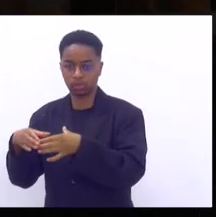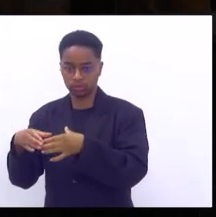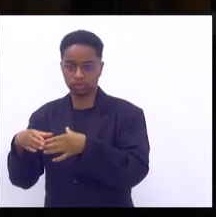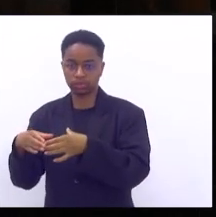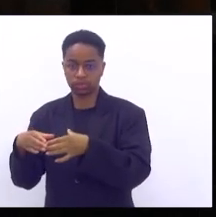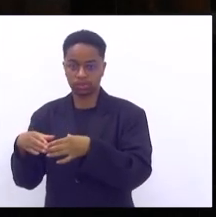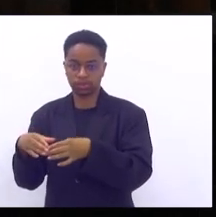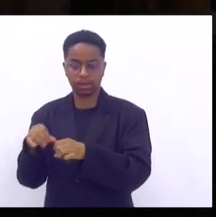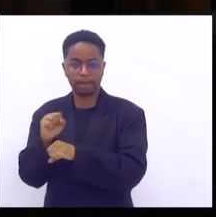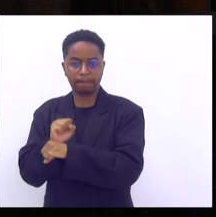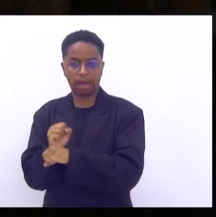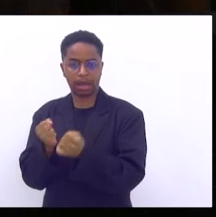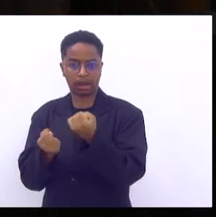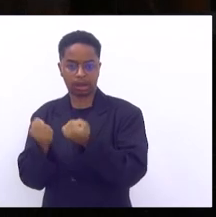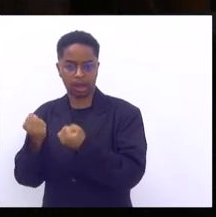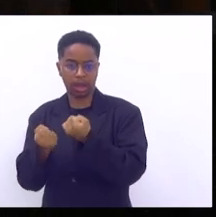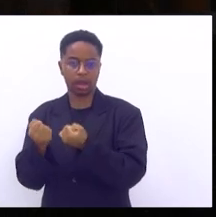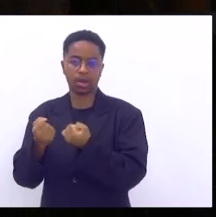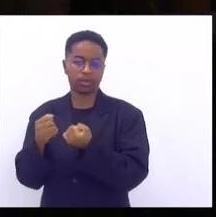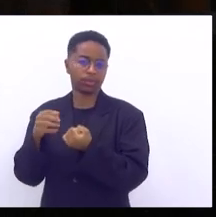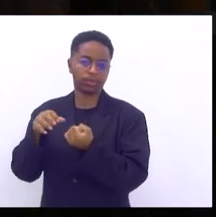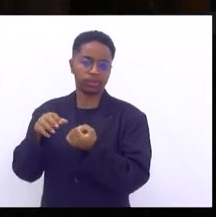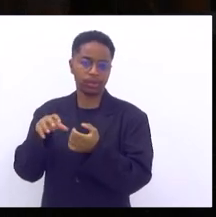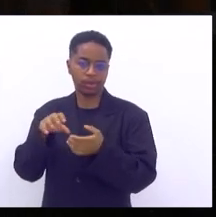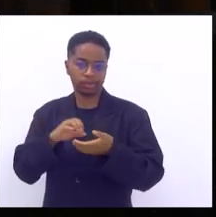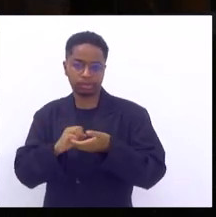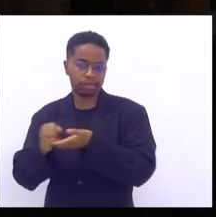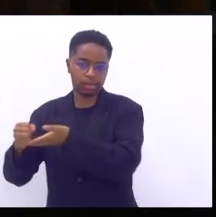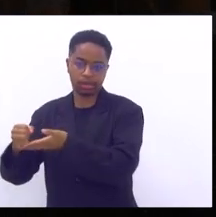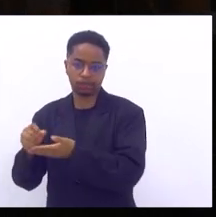blitzes desmedidas. E comentei aqui